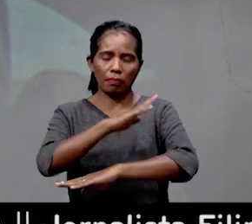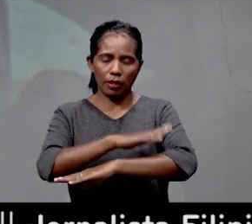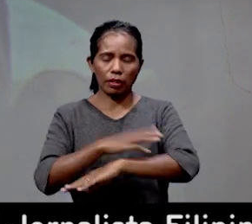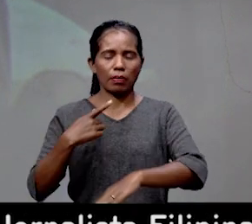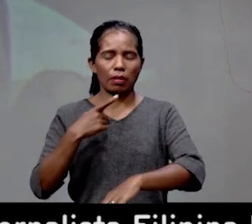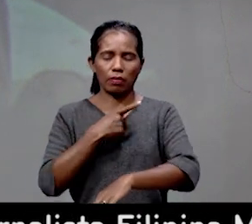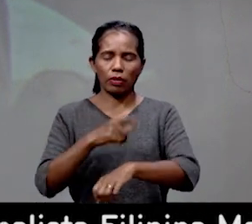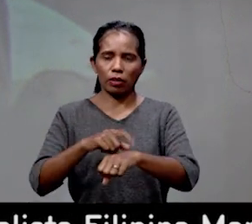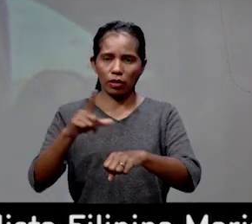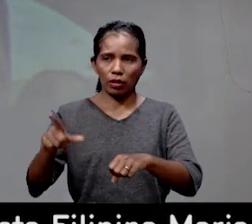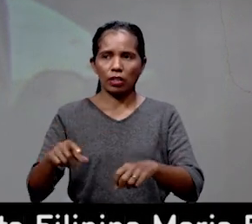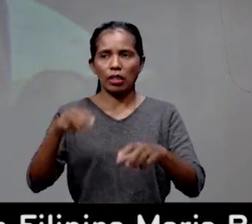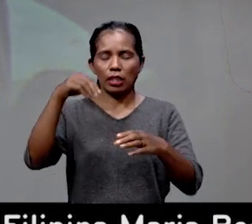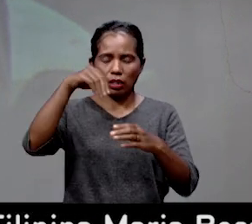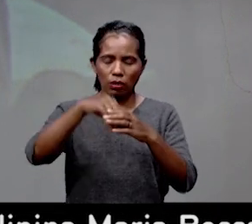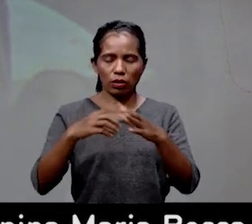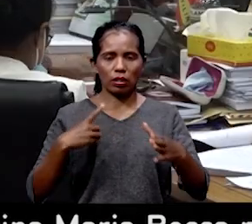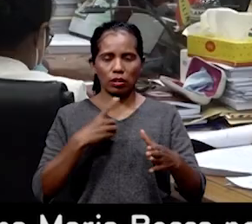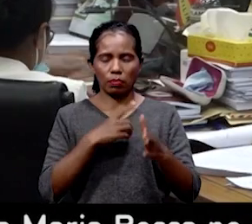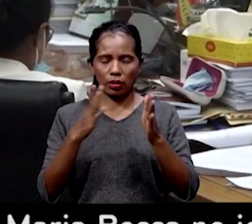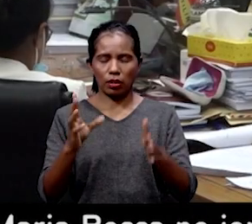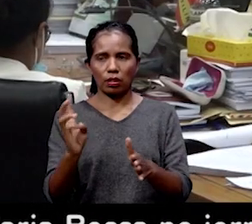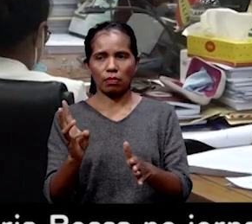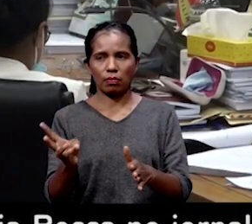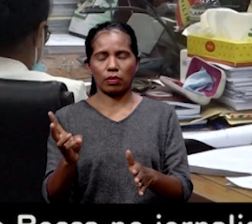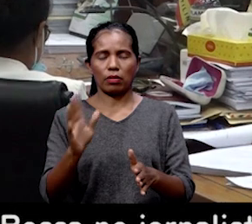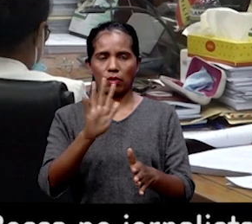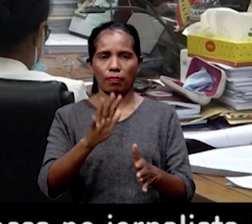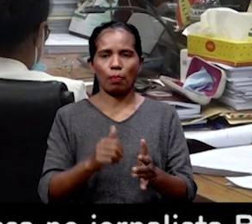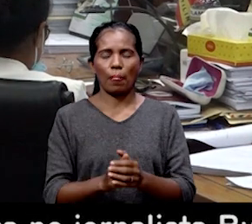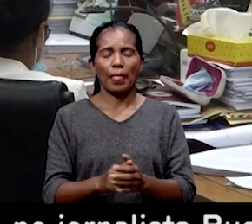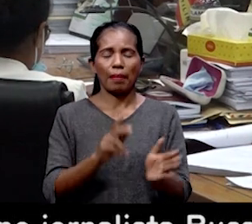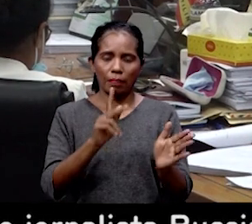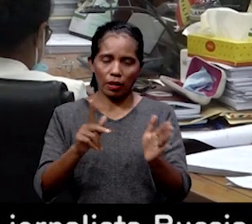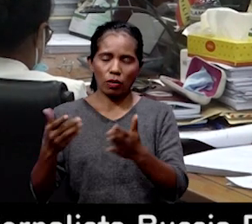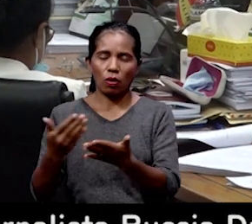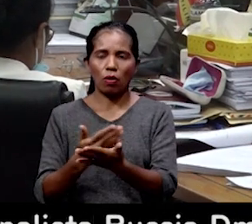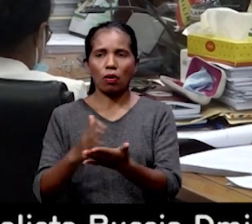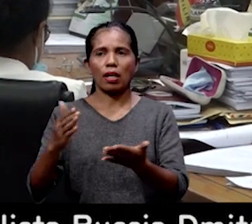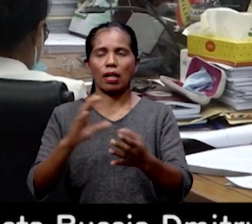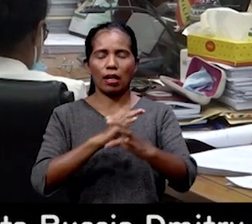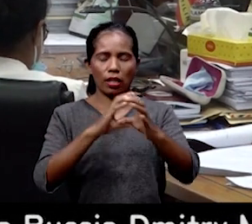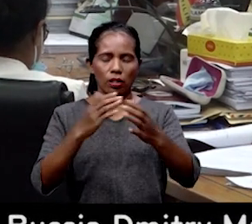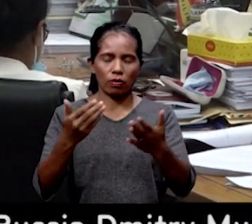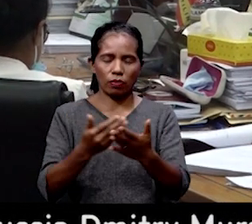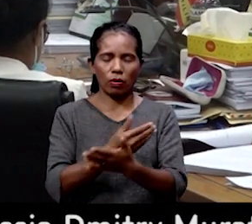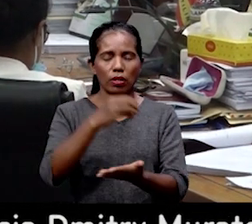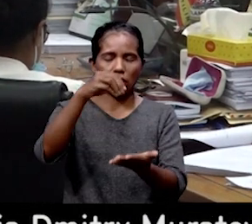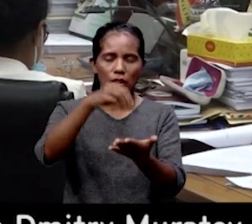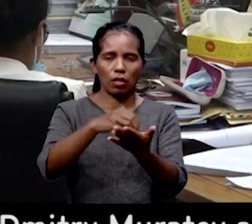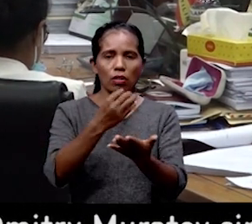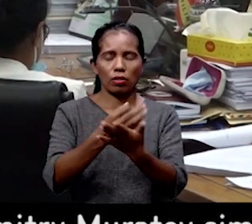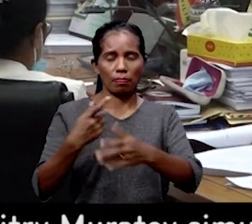Parlamento nacional inclui deputados em 65, né? Plano sosa careta fone be aloca e orçamento privativo,